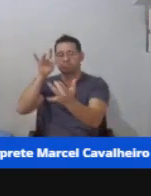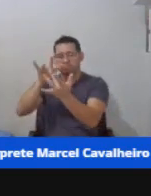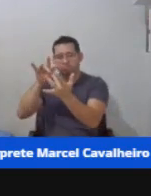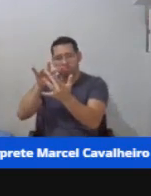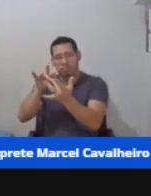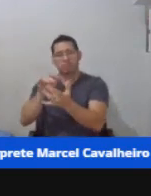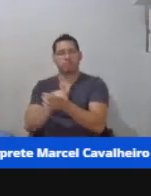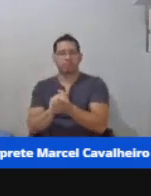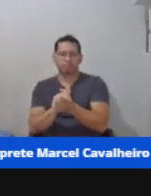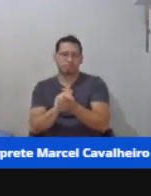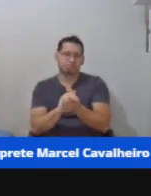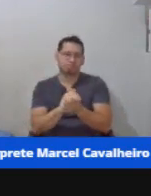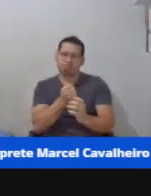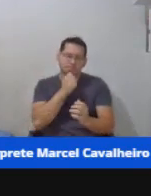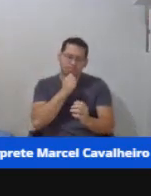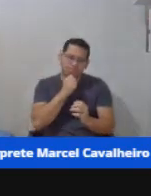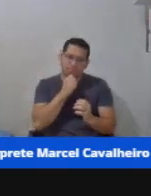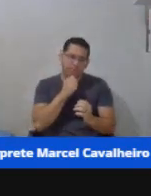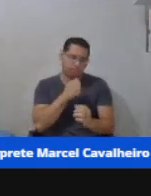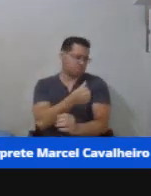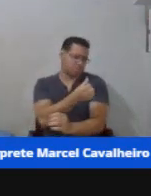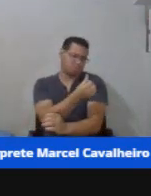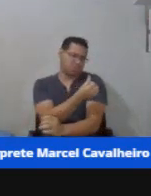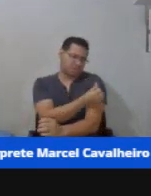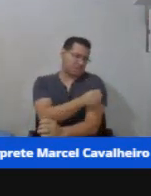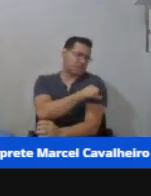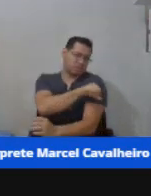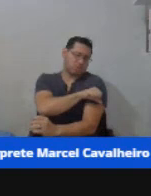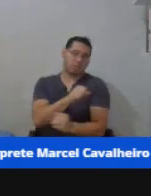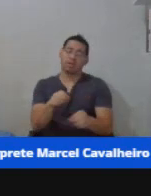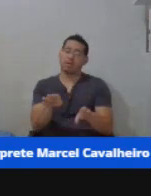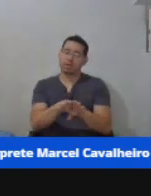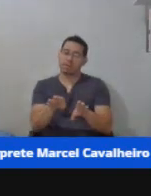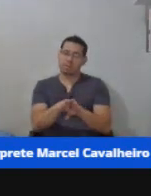se tratando de sexto ou nono ano, aos anos iniciais,